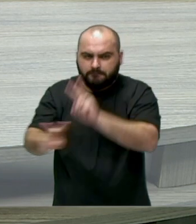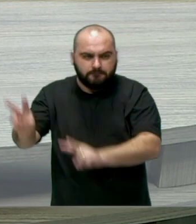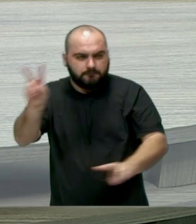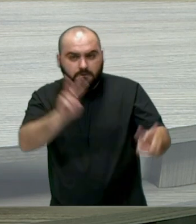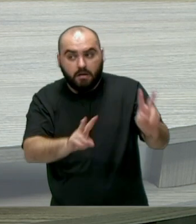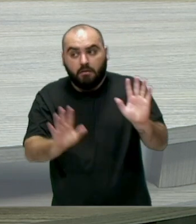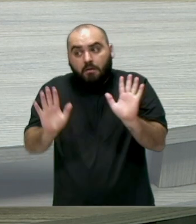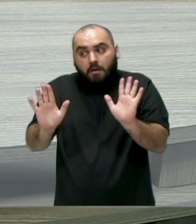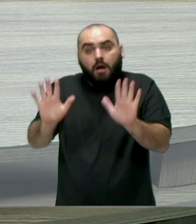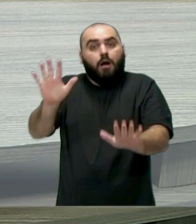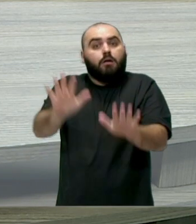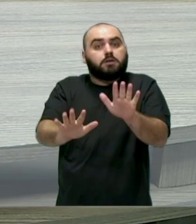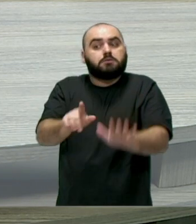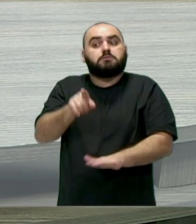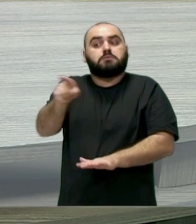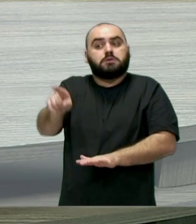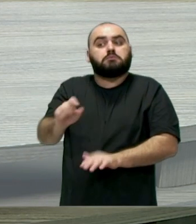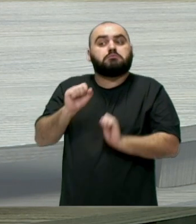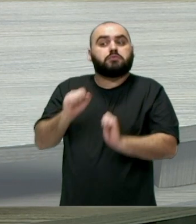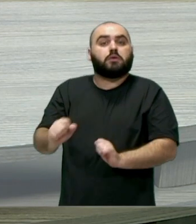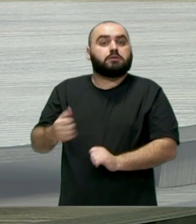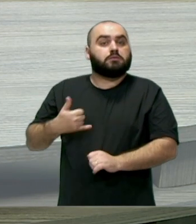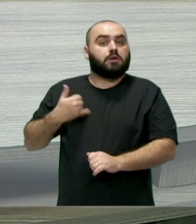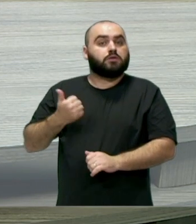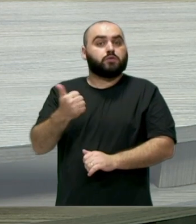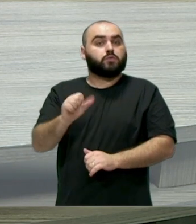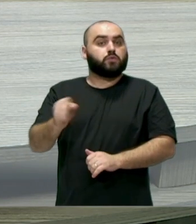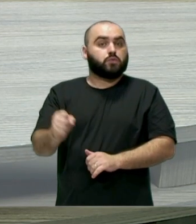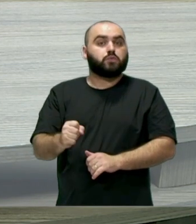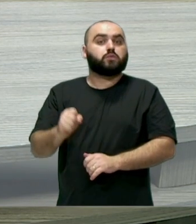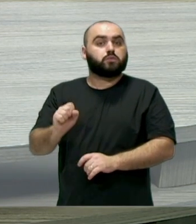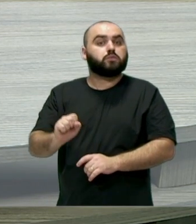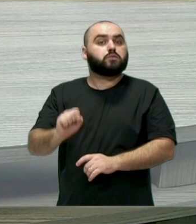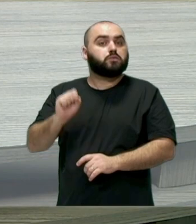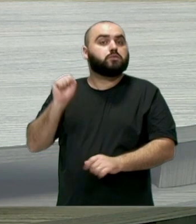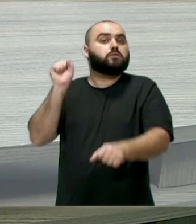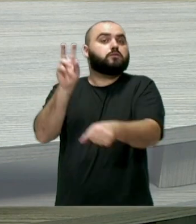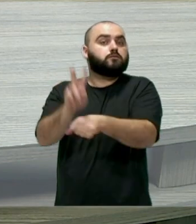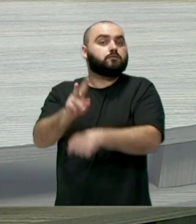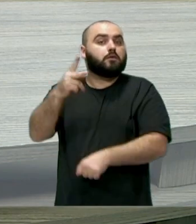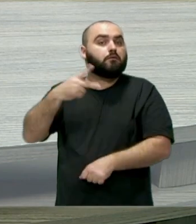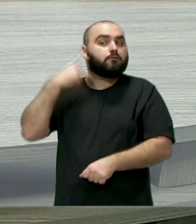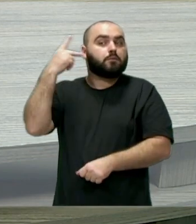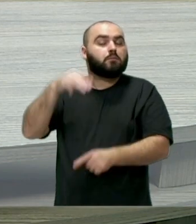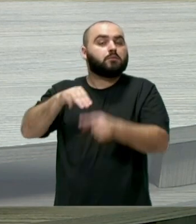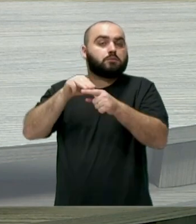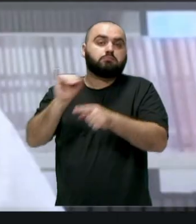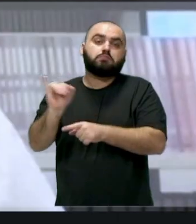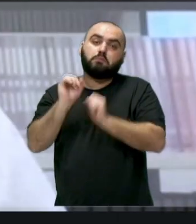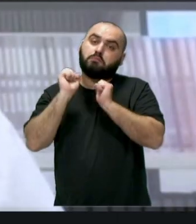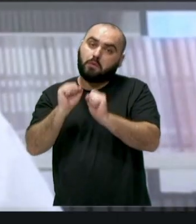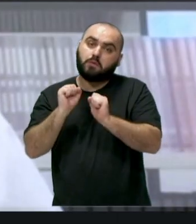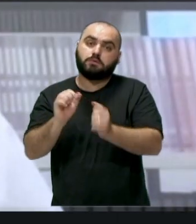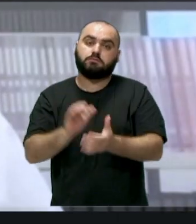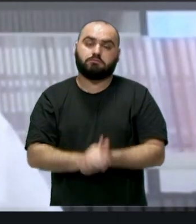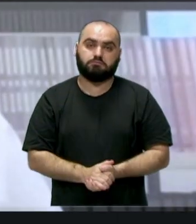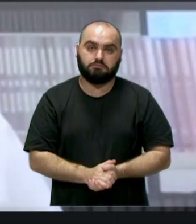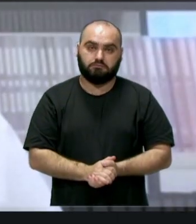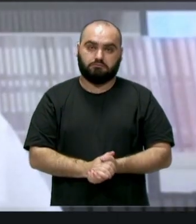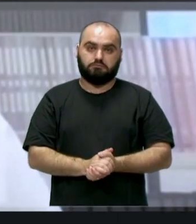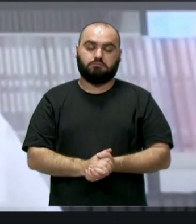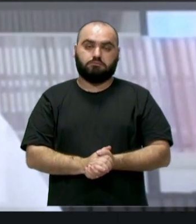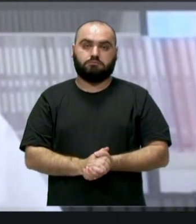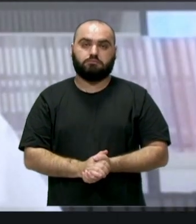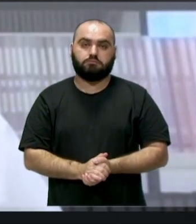sabe ele não pode, daqui a pouco, aos 18 anos, se candidatar ao cargo de vereador municipal. Então, sem